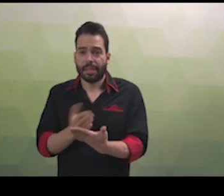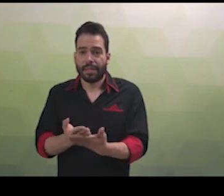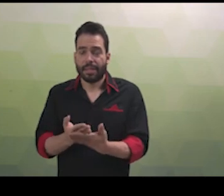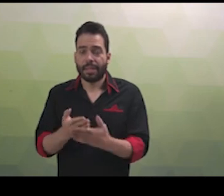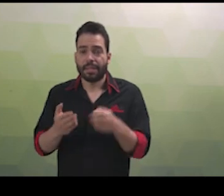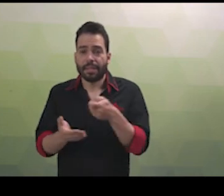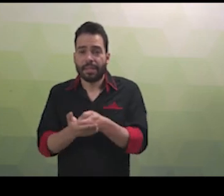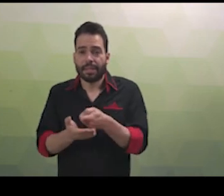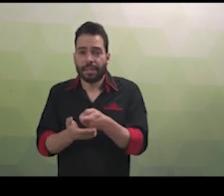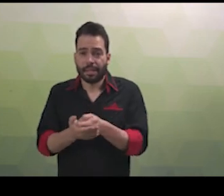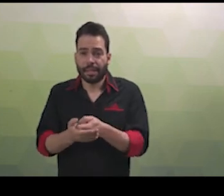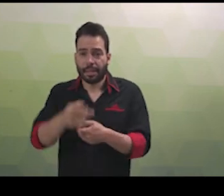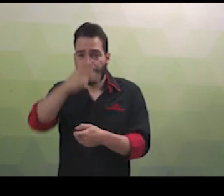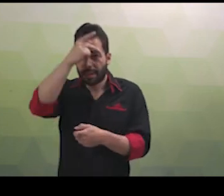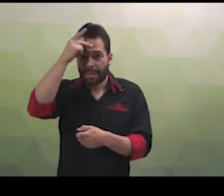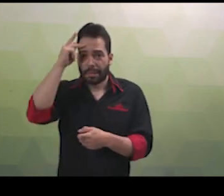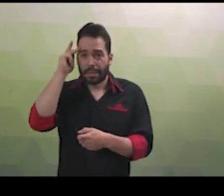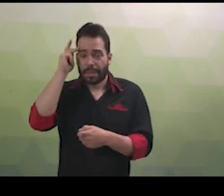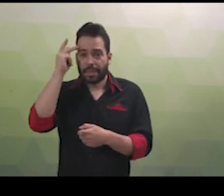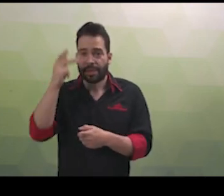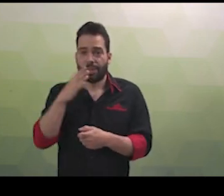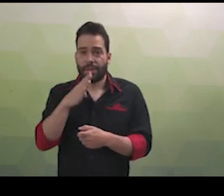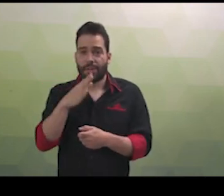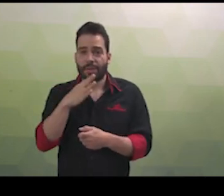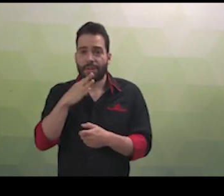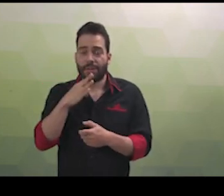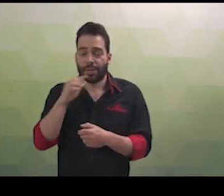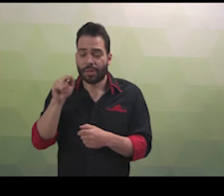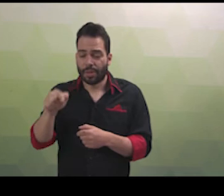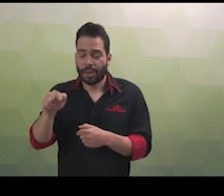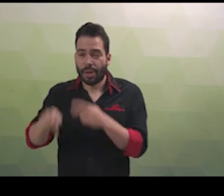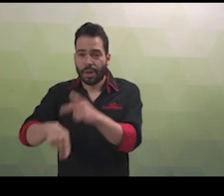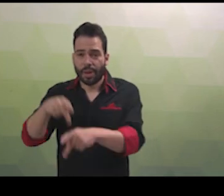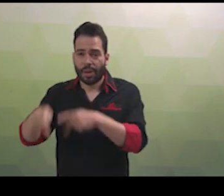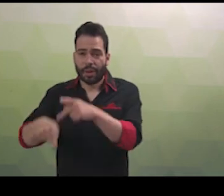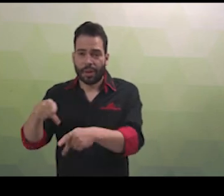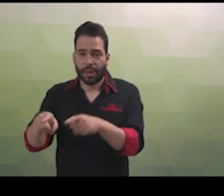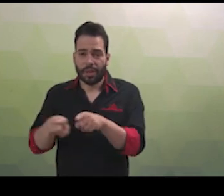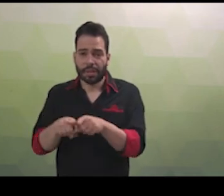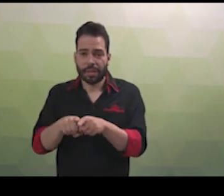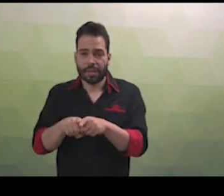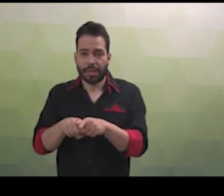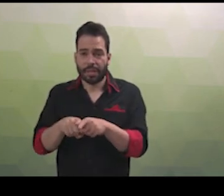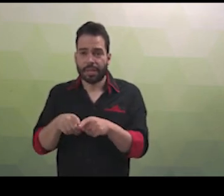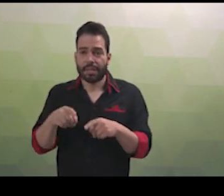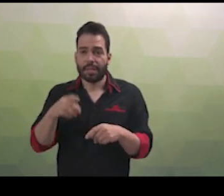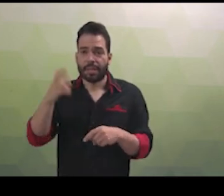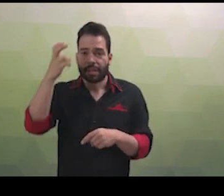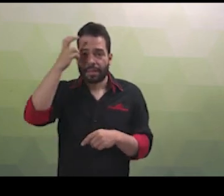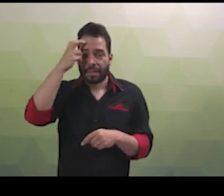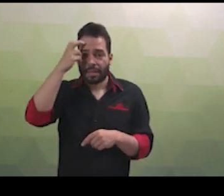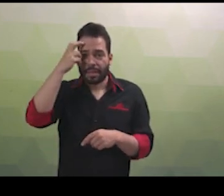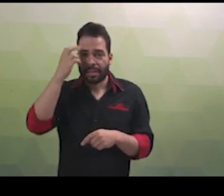exige essencialmente que o apresentador tenha uma profunda compreensão do público e da conversão cultural